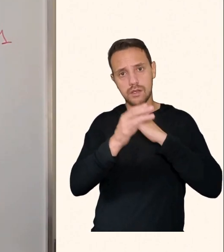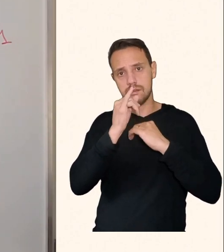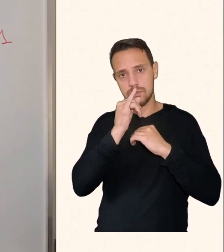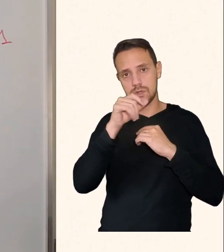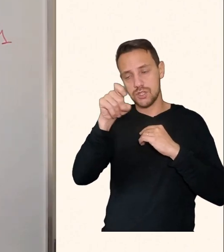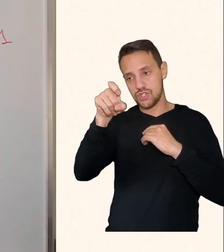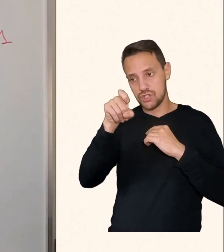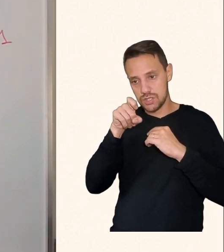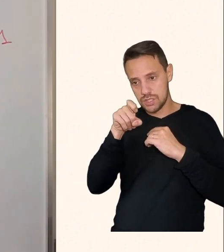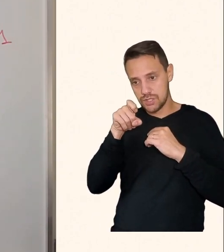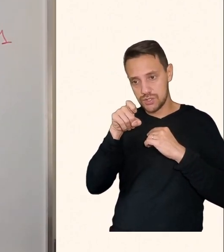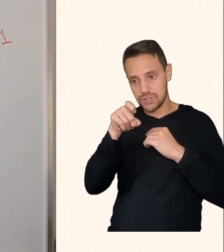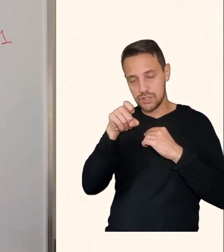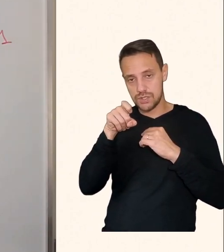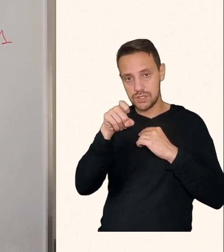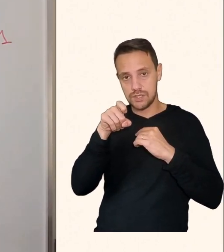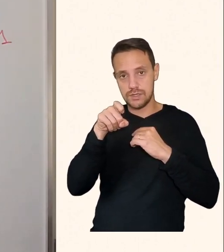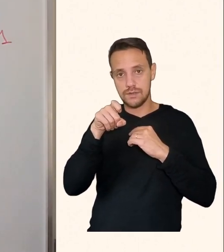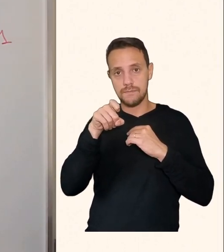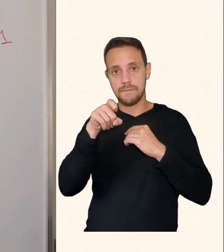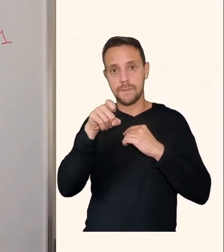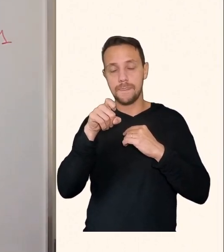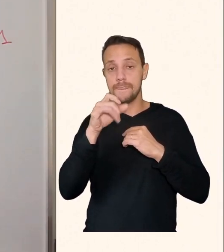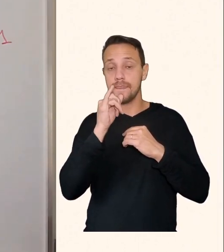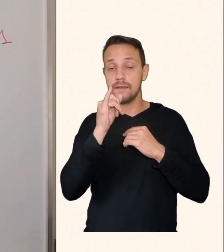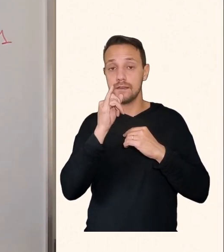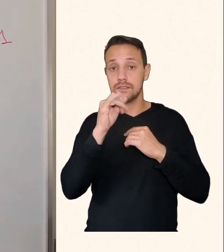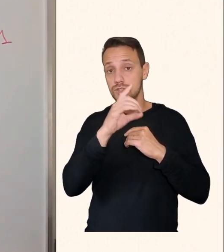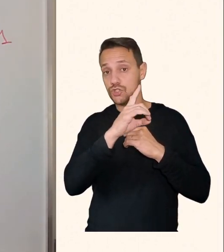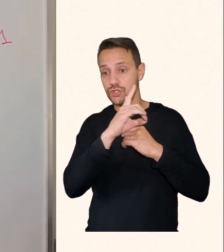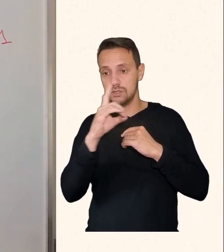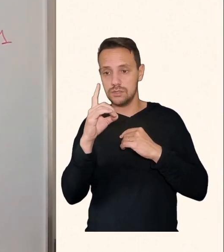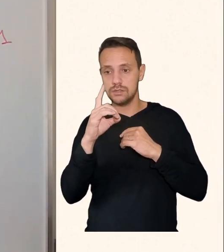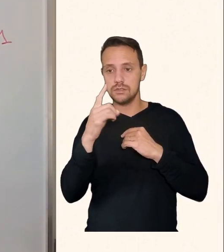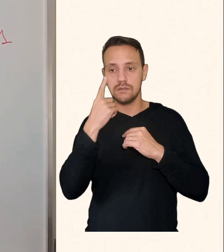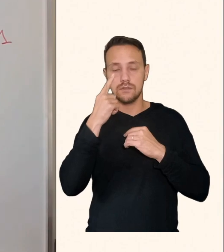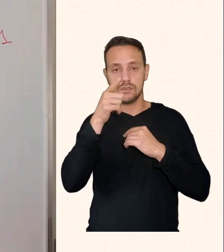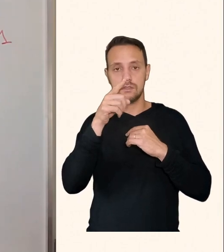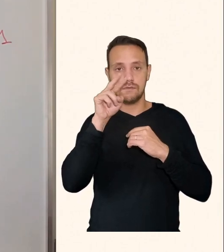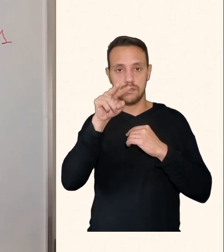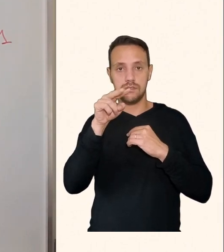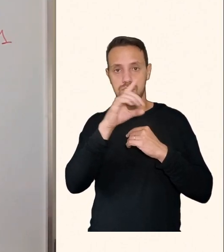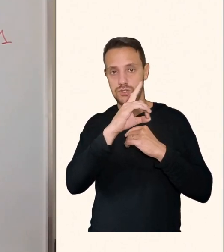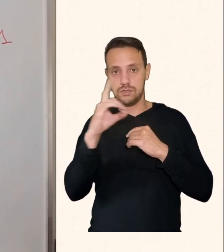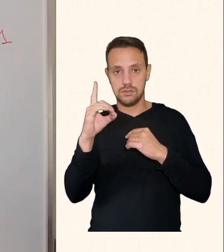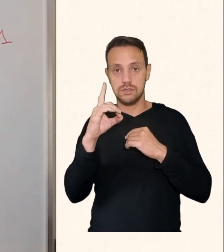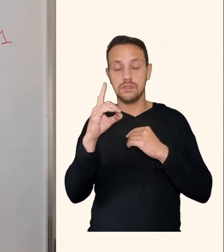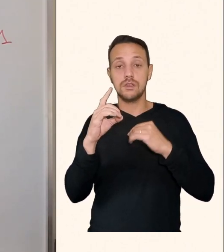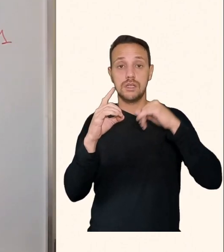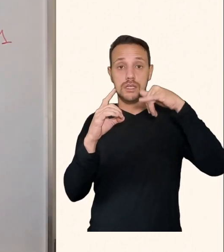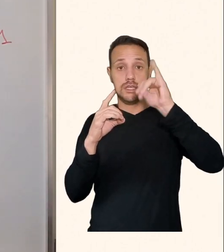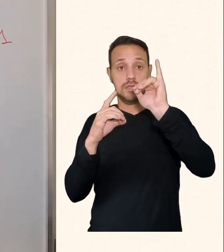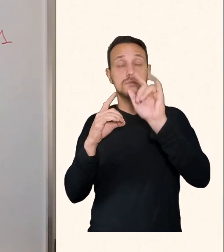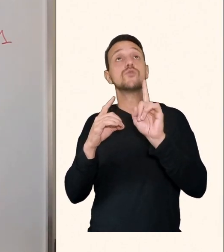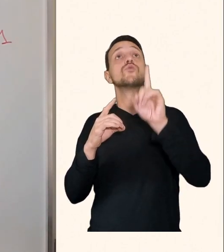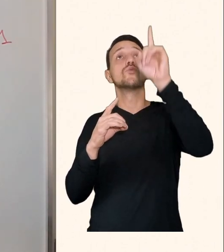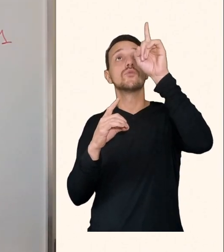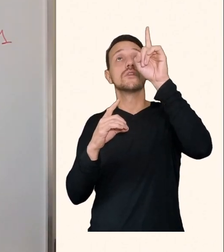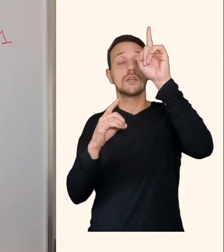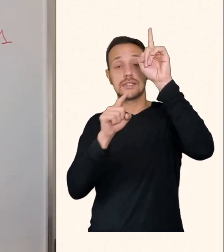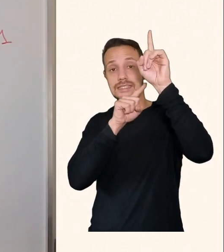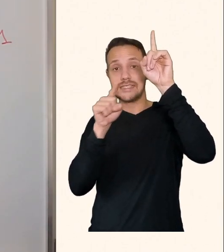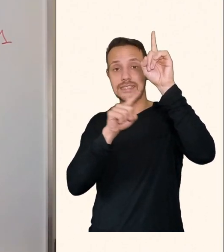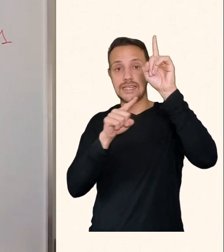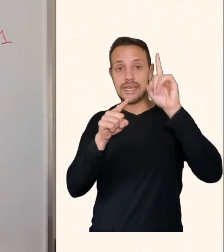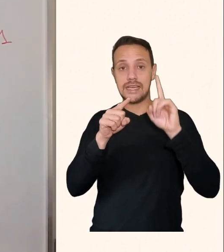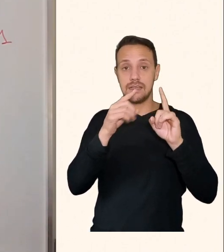a direita aqui, né? De você que está assistindo aí, Y subindo e Z saindo aqui do plano da página, indo de